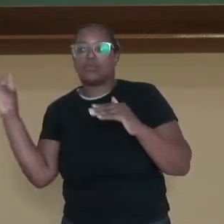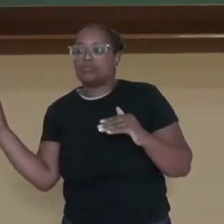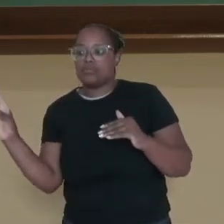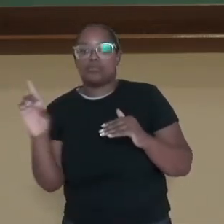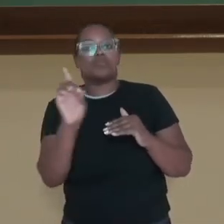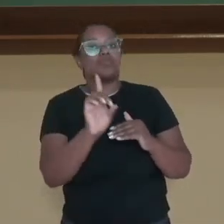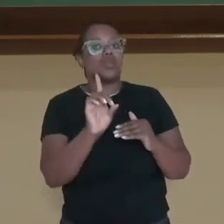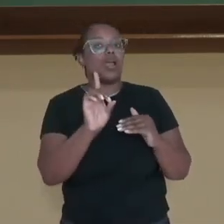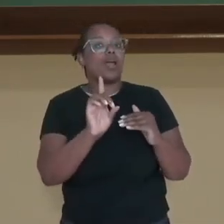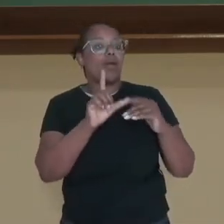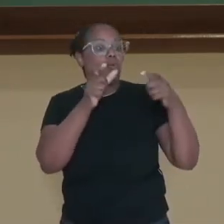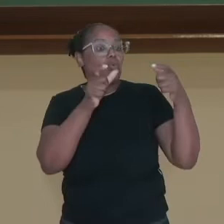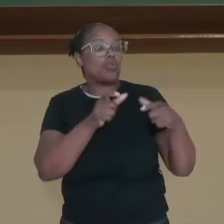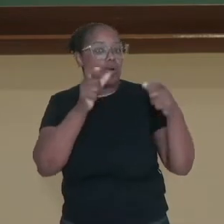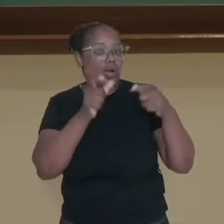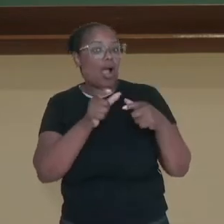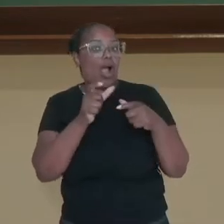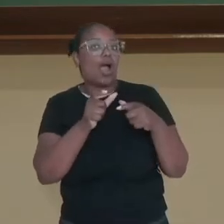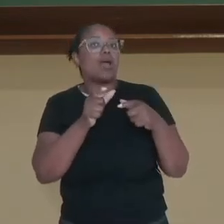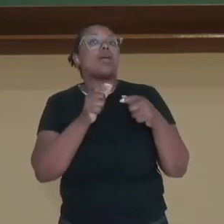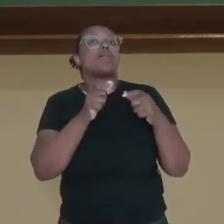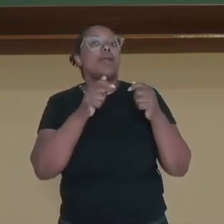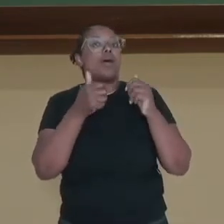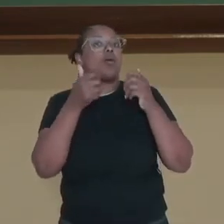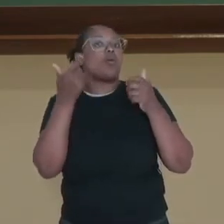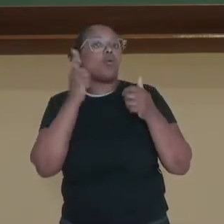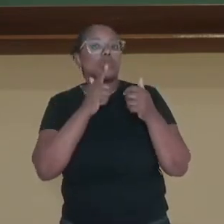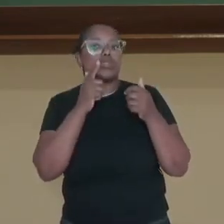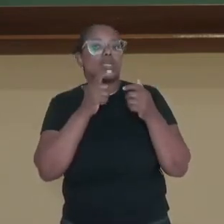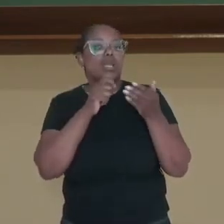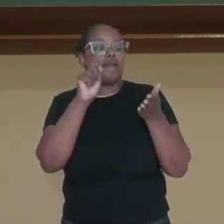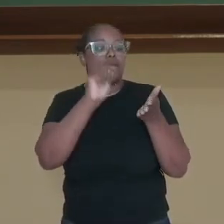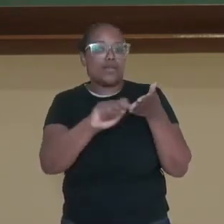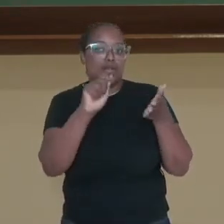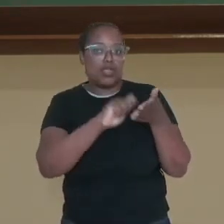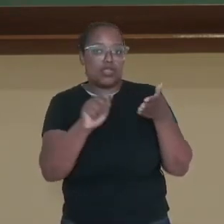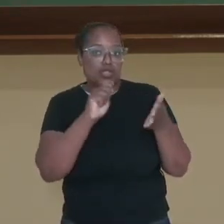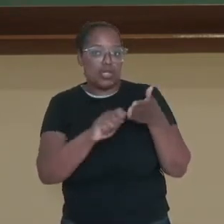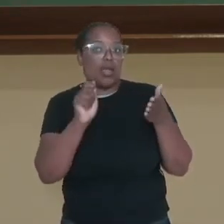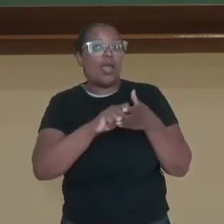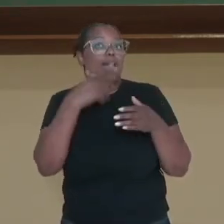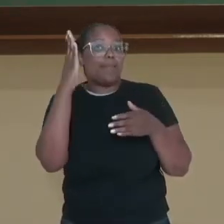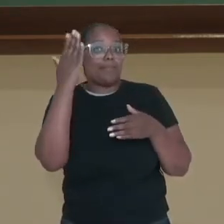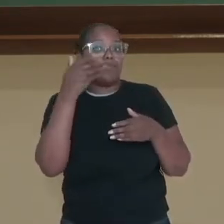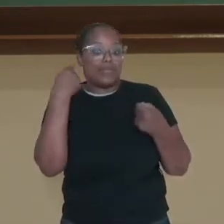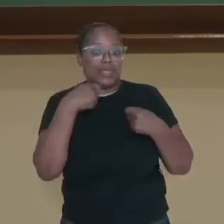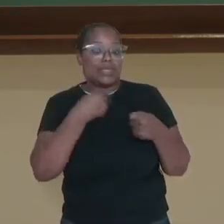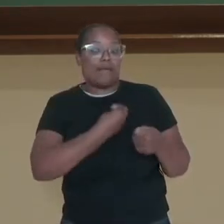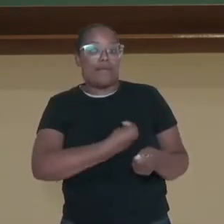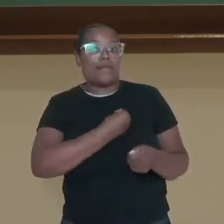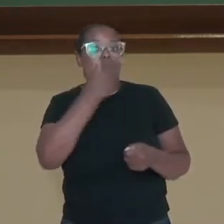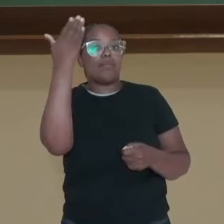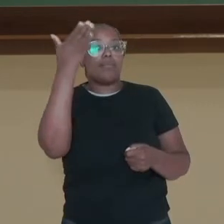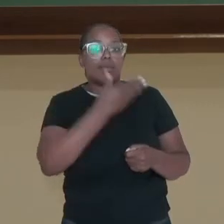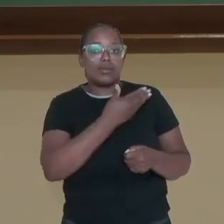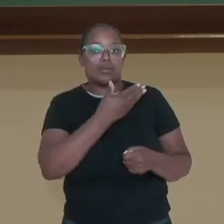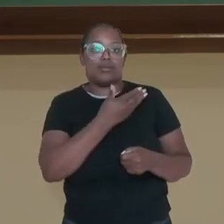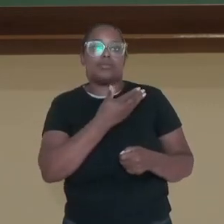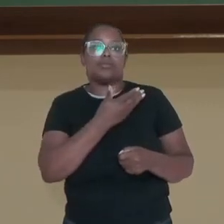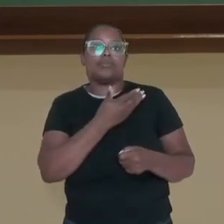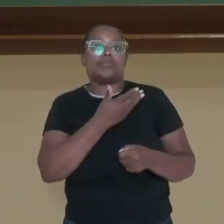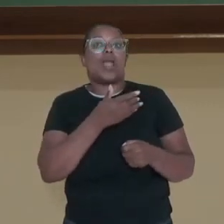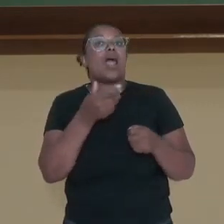competição, certo? Então o jogador tinha que estar presente no local da competição para jogar. E